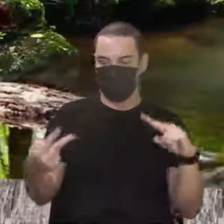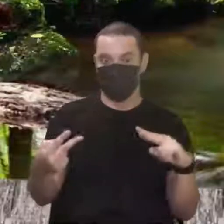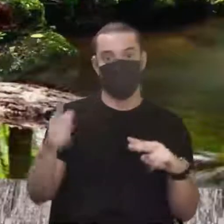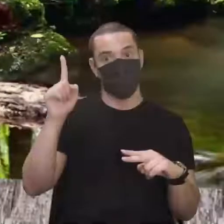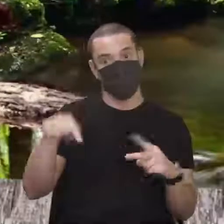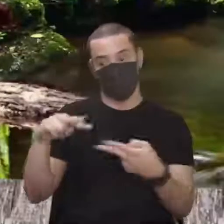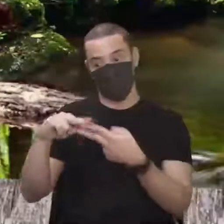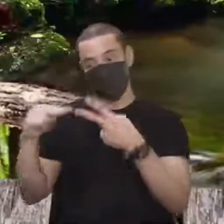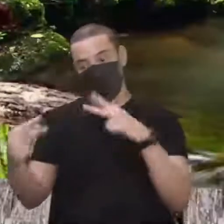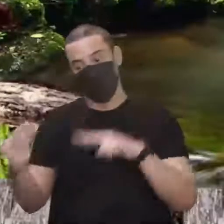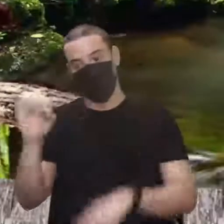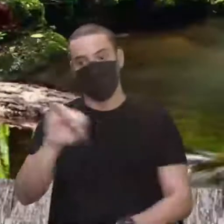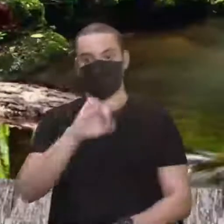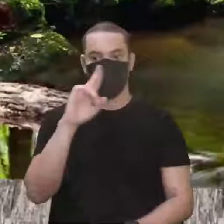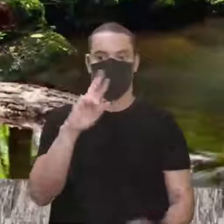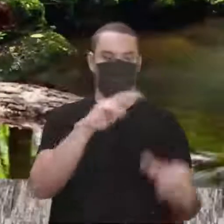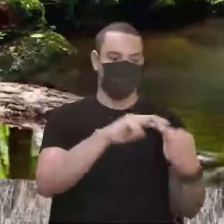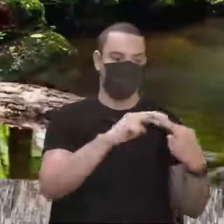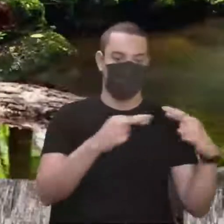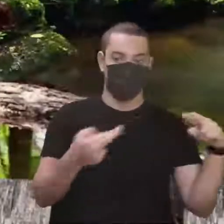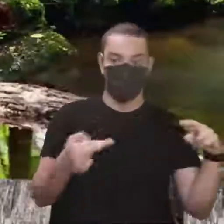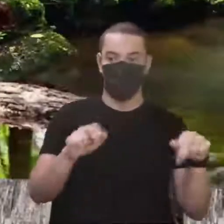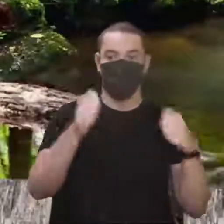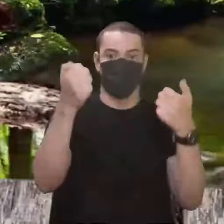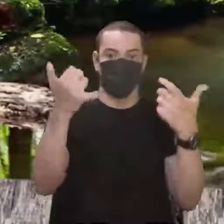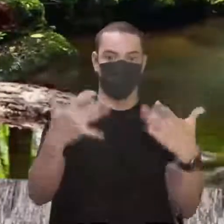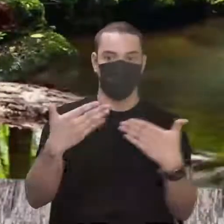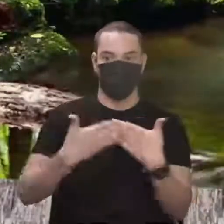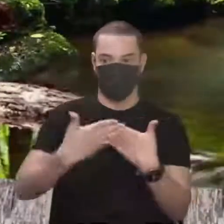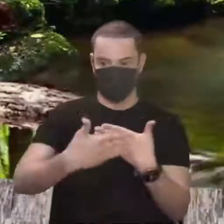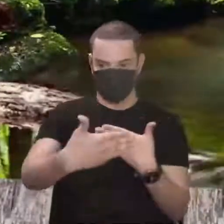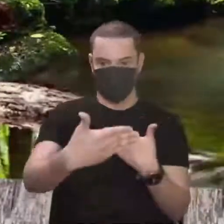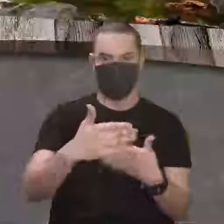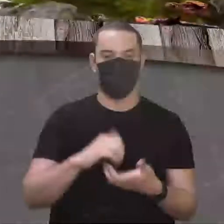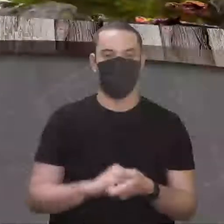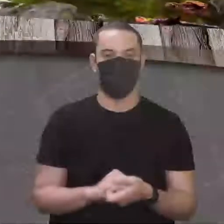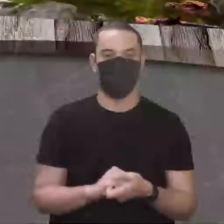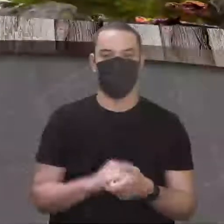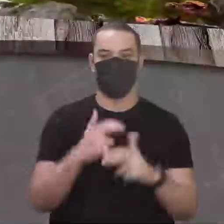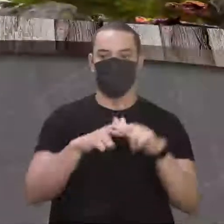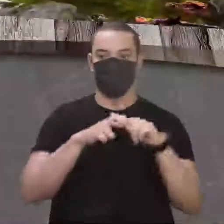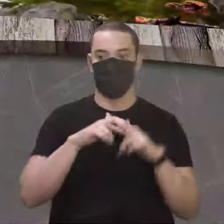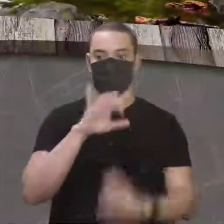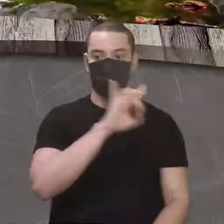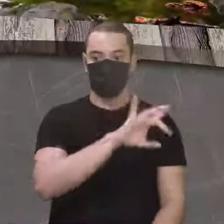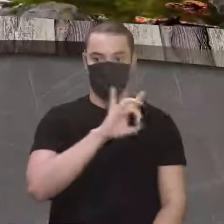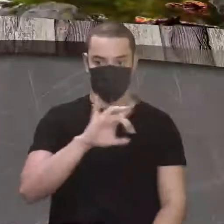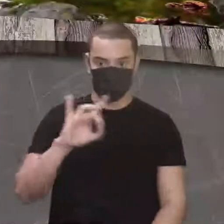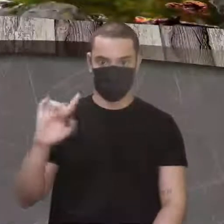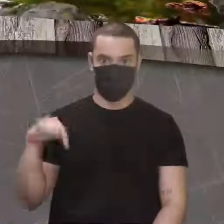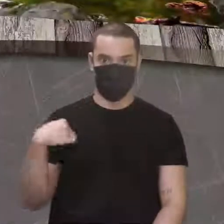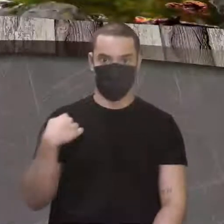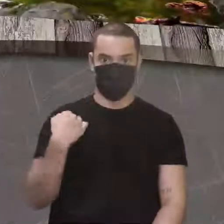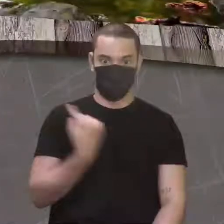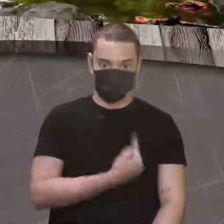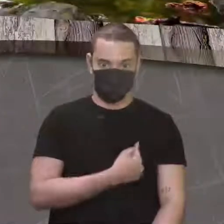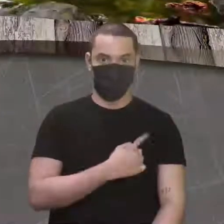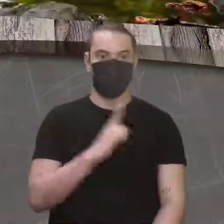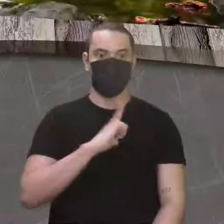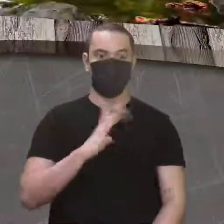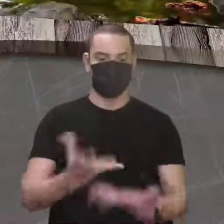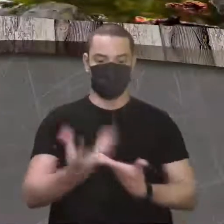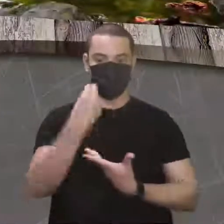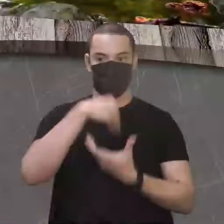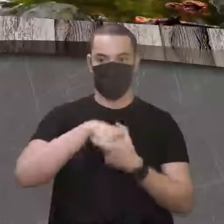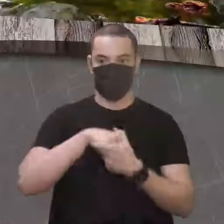ou RNA. E a gente vai falar um pouquinho deles aqui nessa aula, tá certo? Então, cada um de nós vai conter